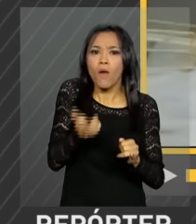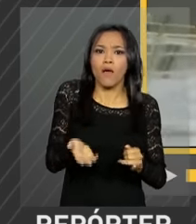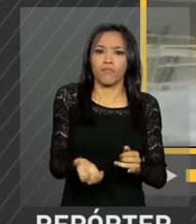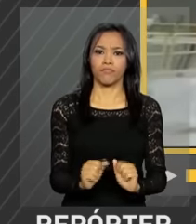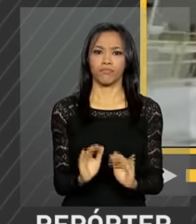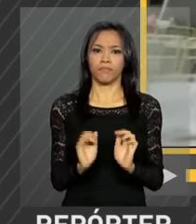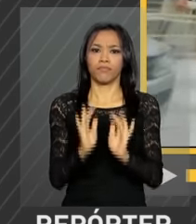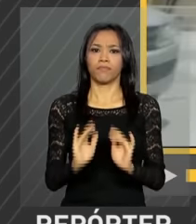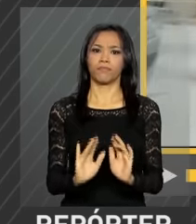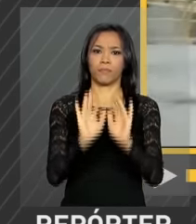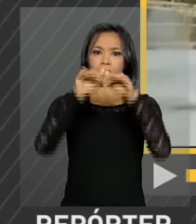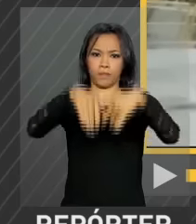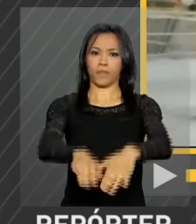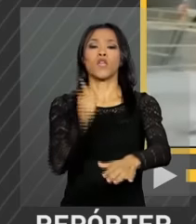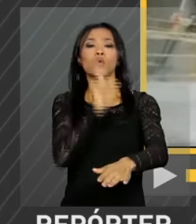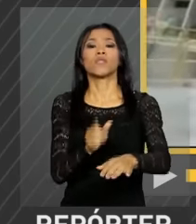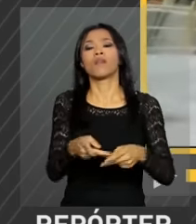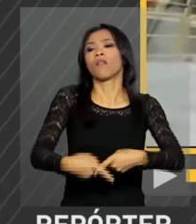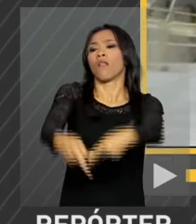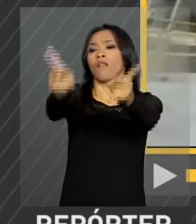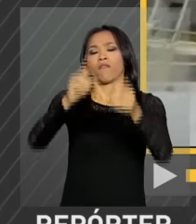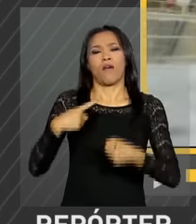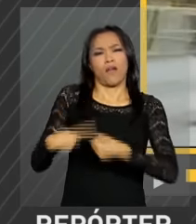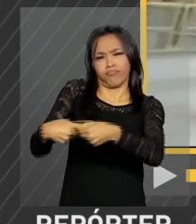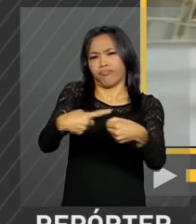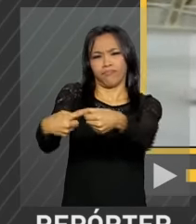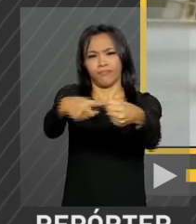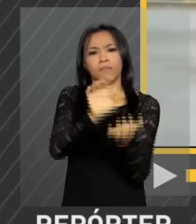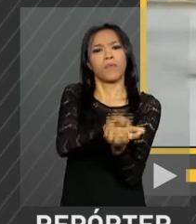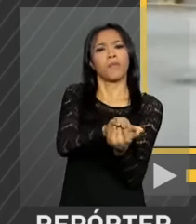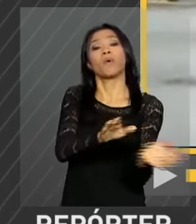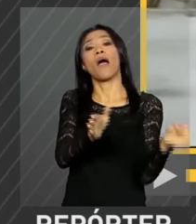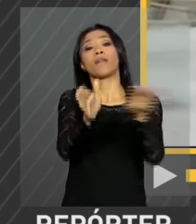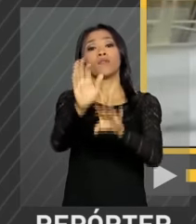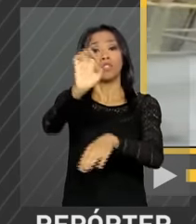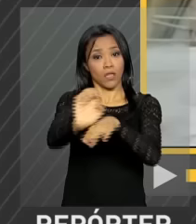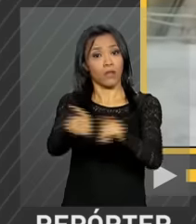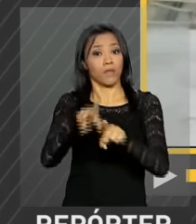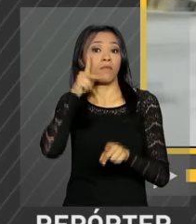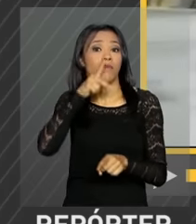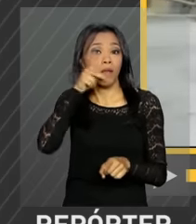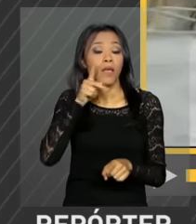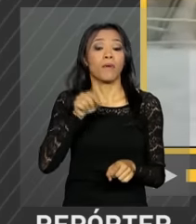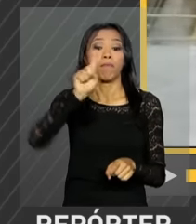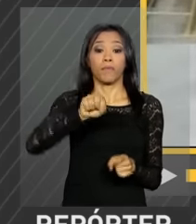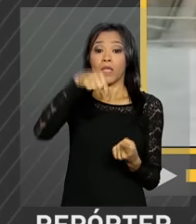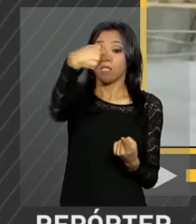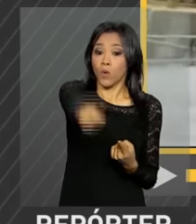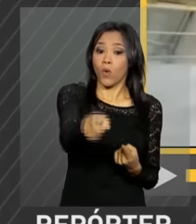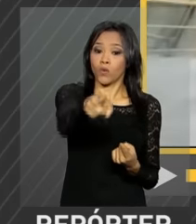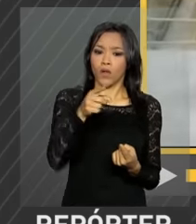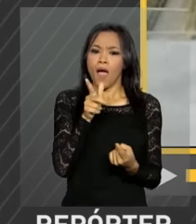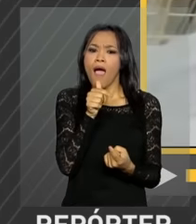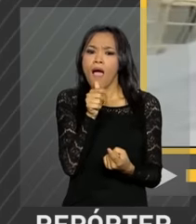para transpor esse morro e chegar aí a Pernambuco, ao restante de Pernambuco e também a Paraíba. Nesse percurso, até a quarta estação elevatória,